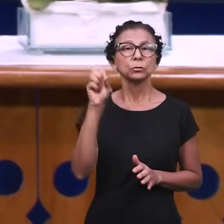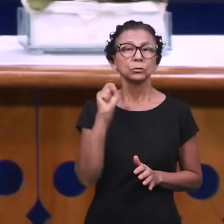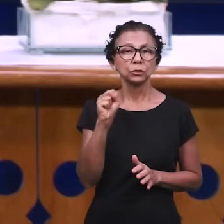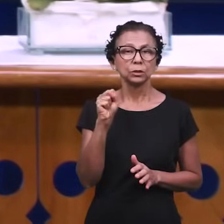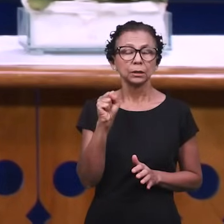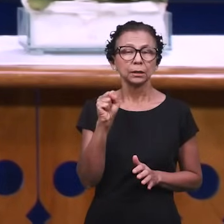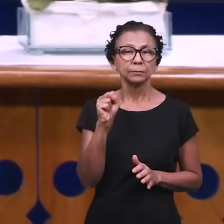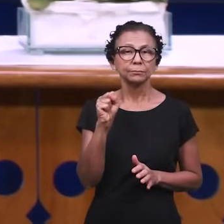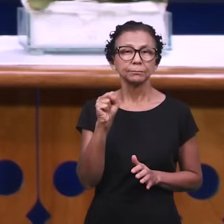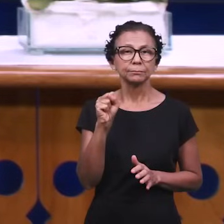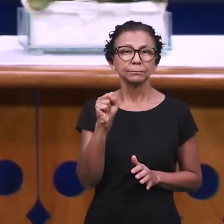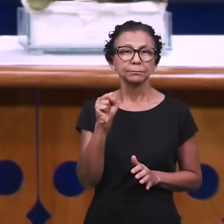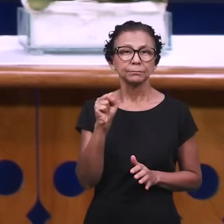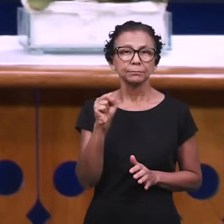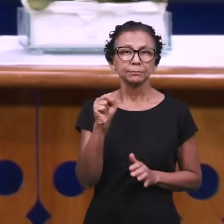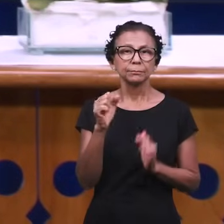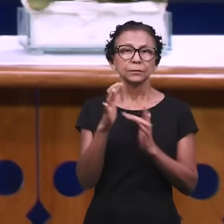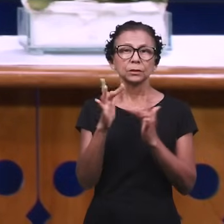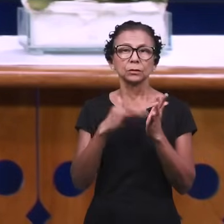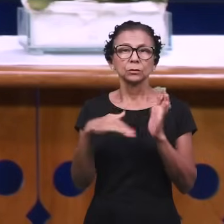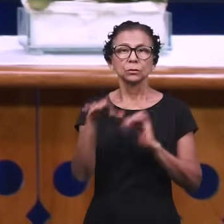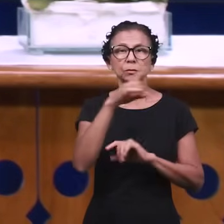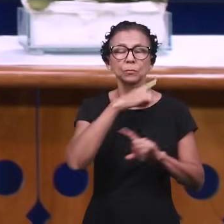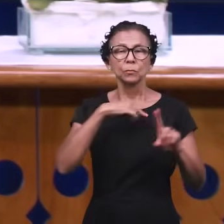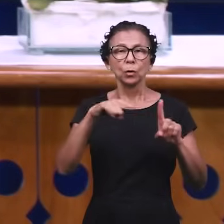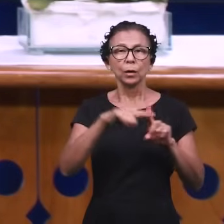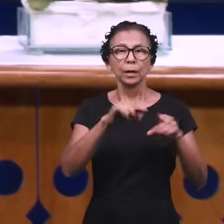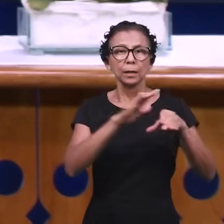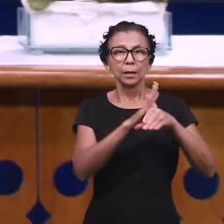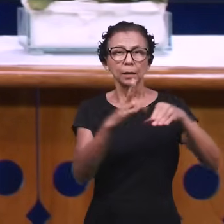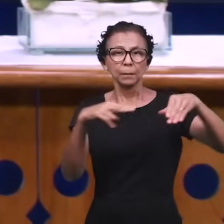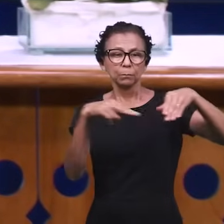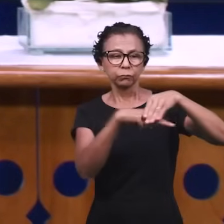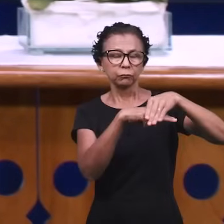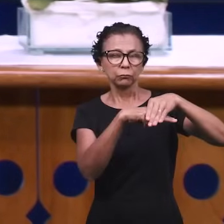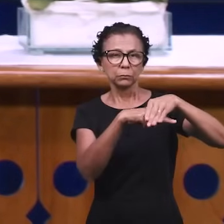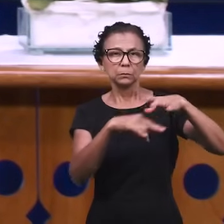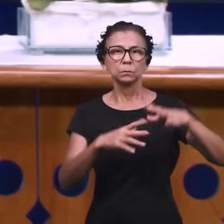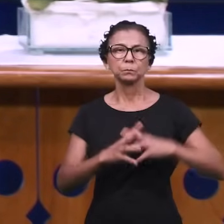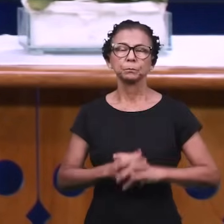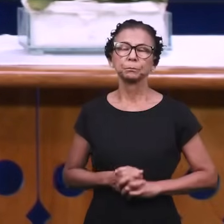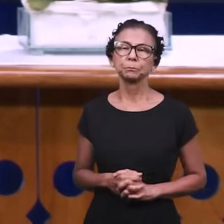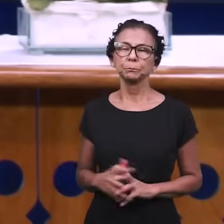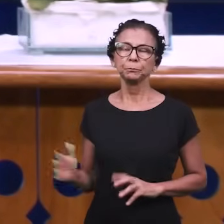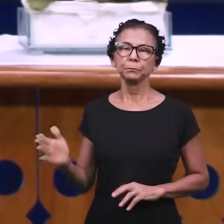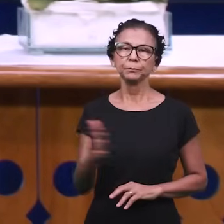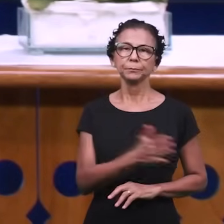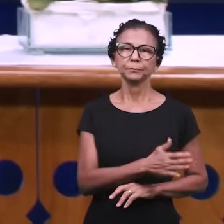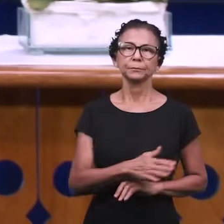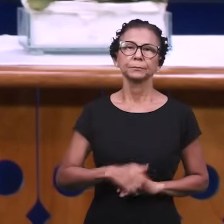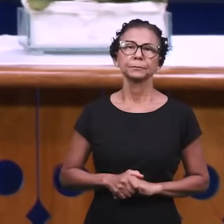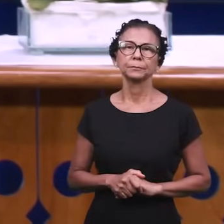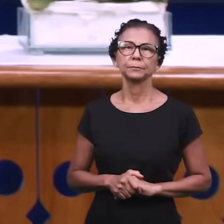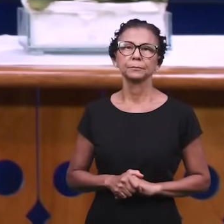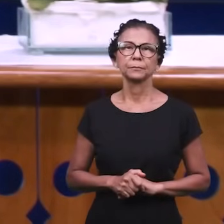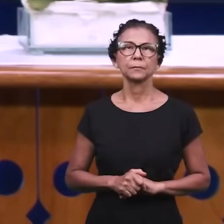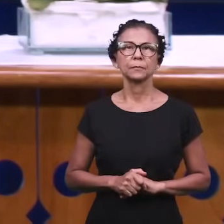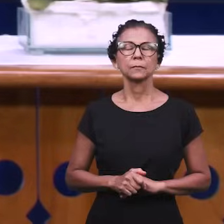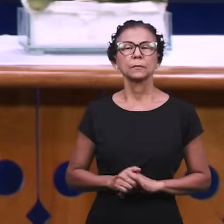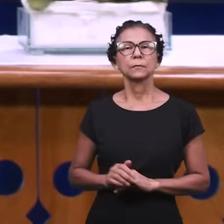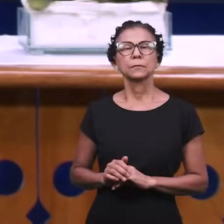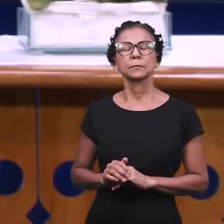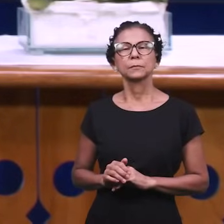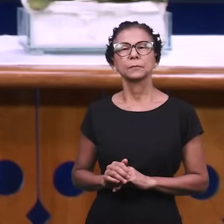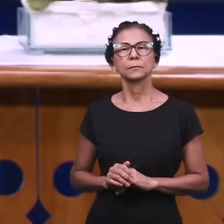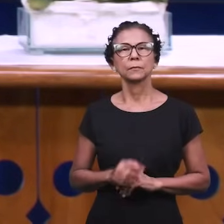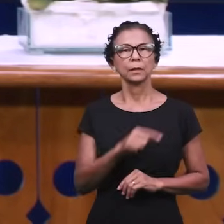sepultamento. Em Israel, o